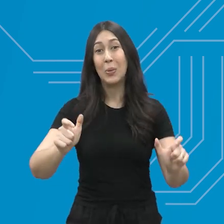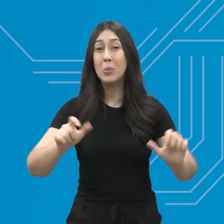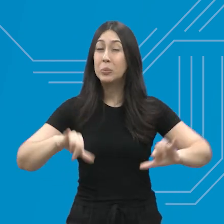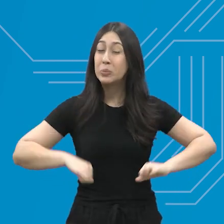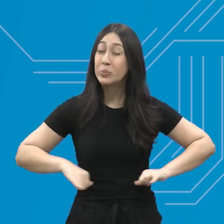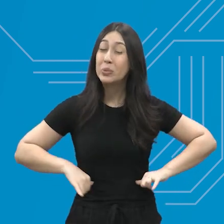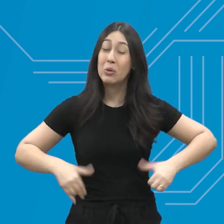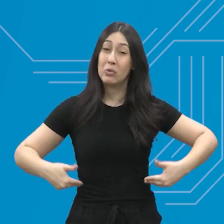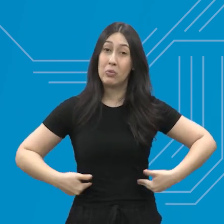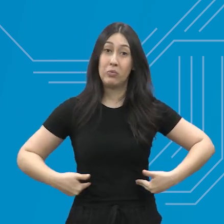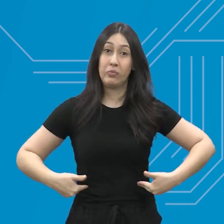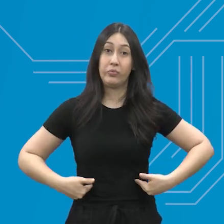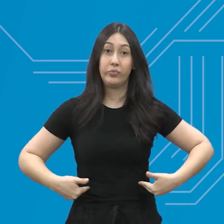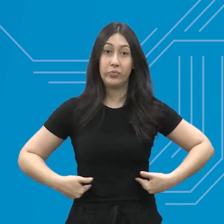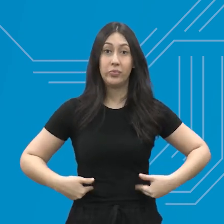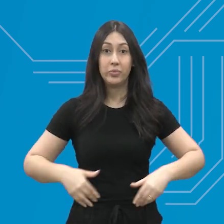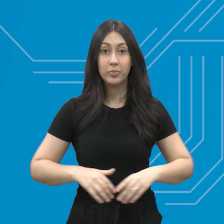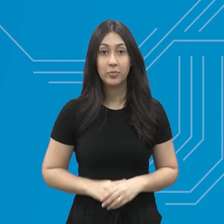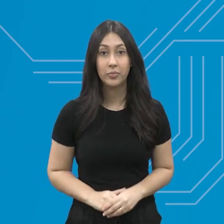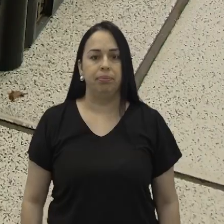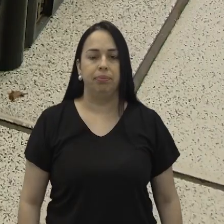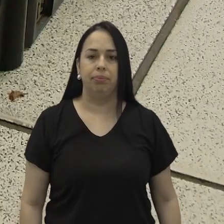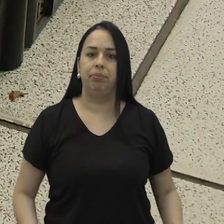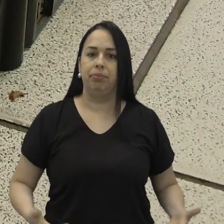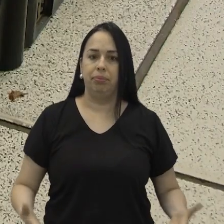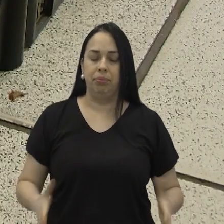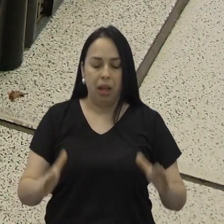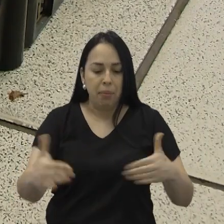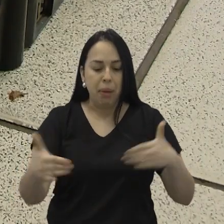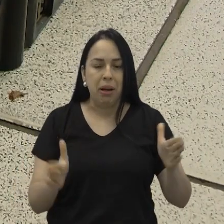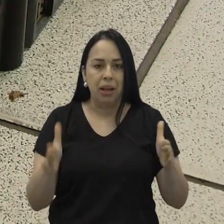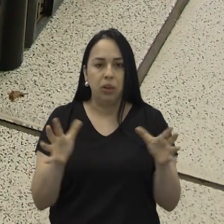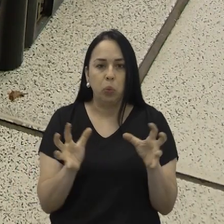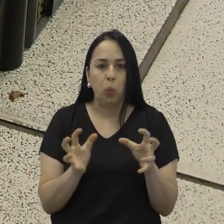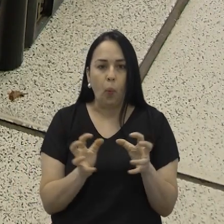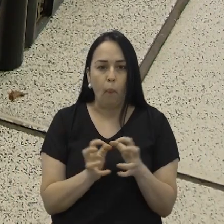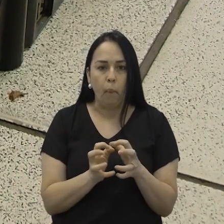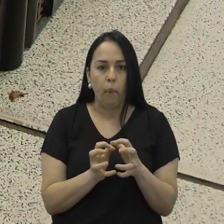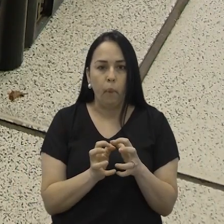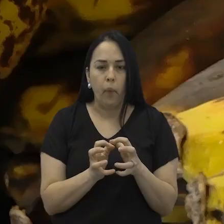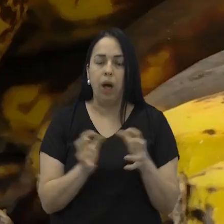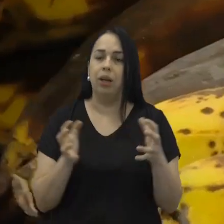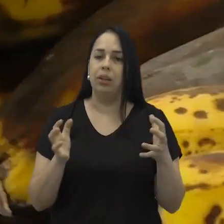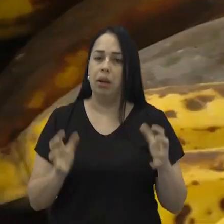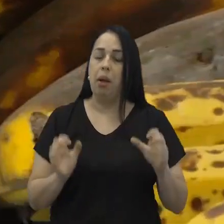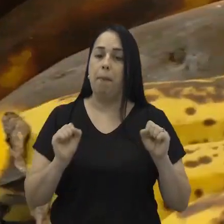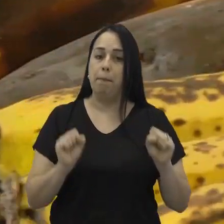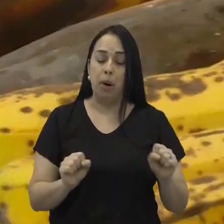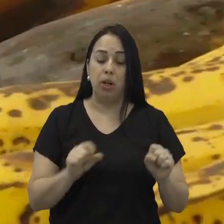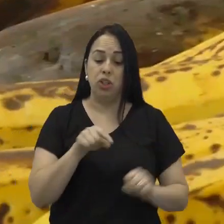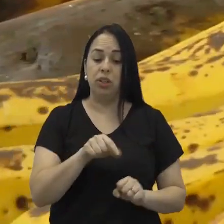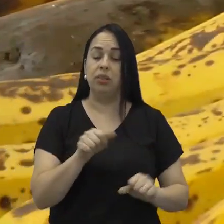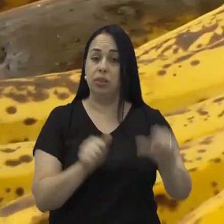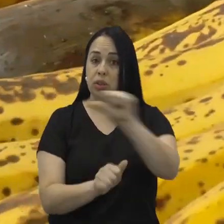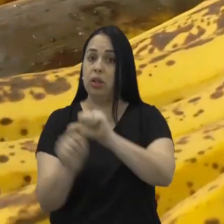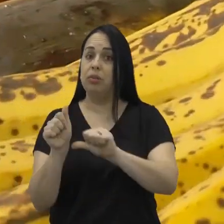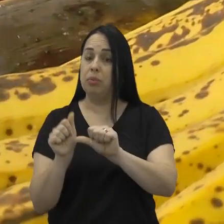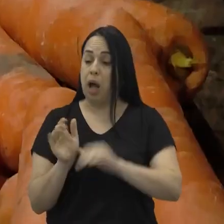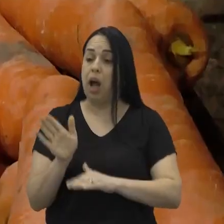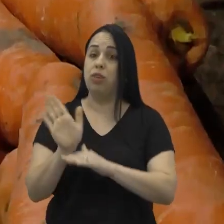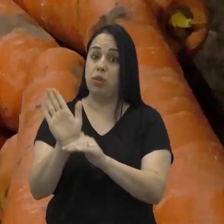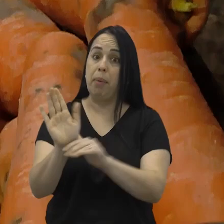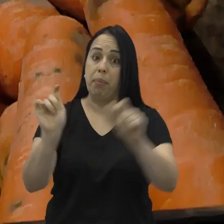acesso restrito à comida no país. Essa caixa com alimentos que sobraram da feira pode ter uma função